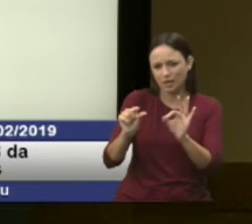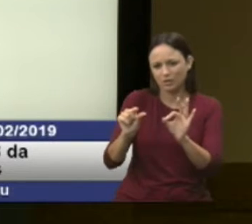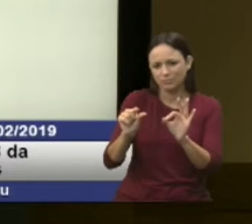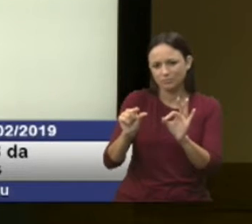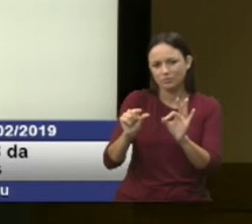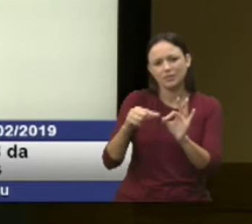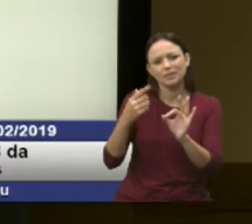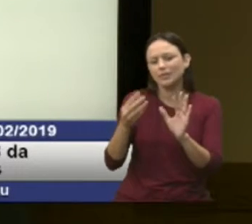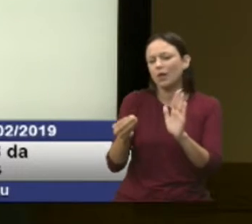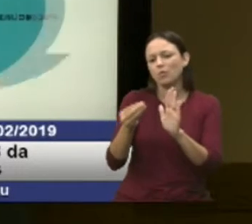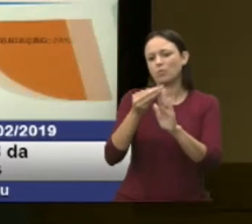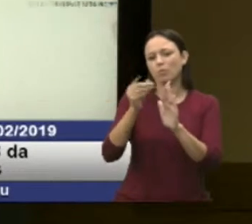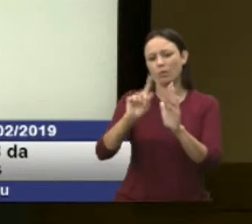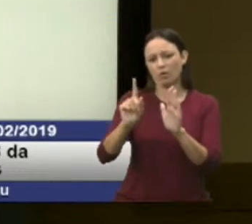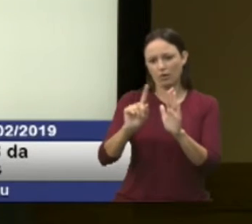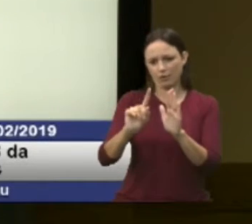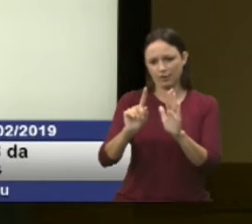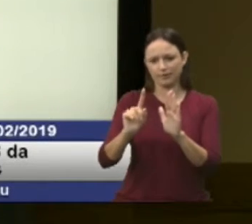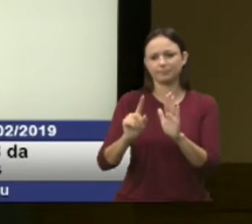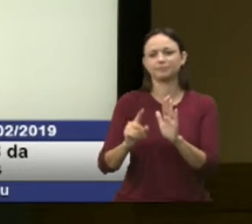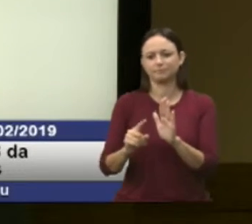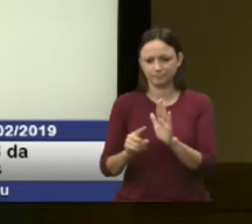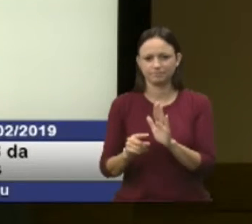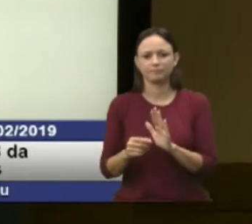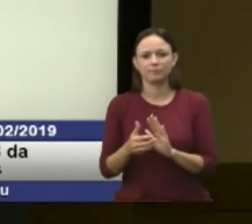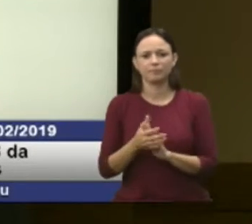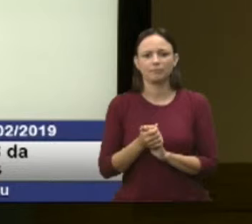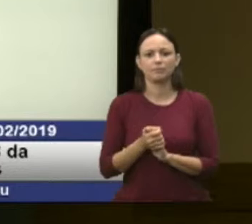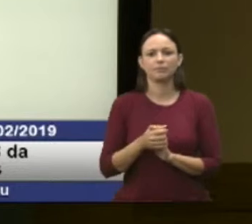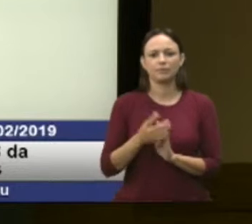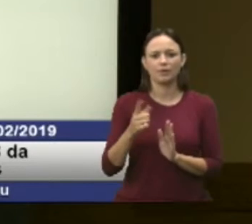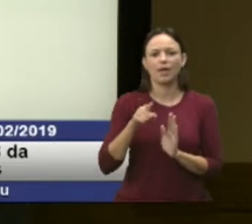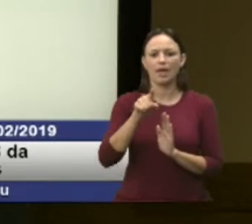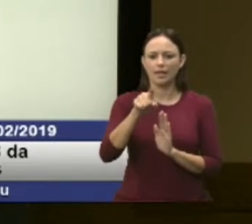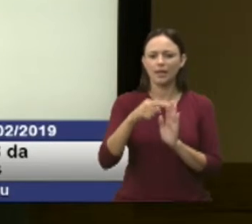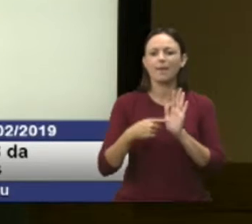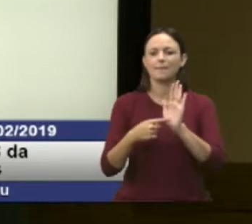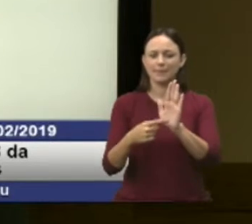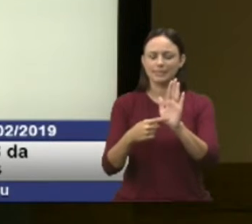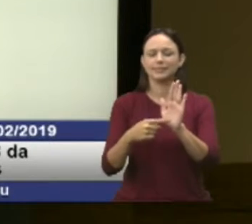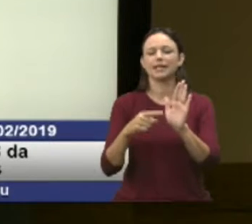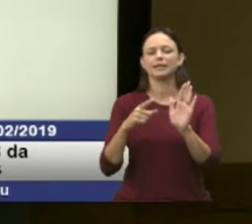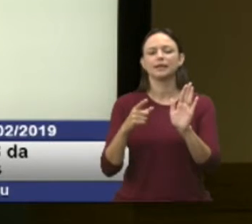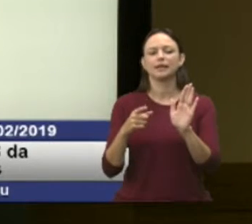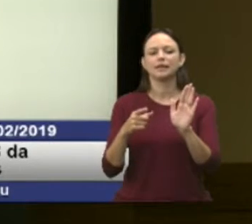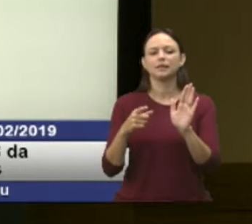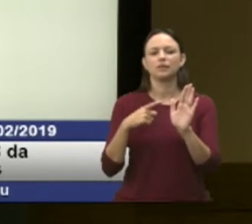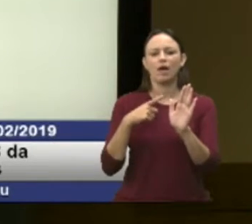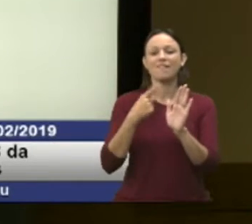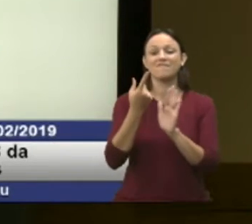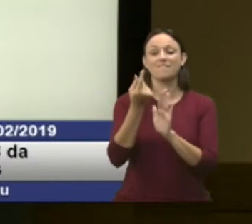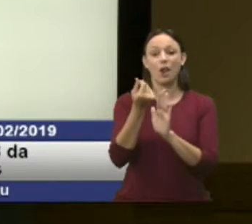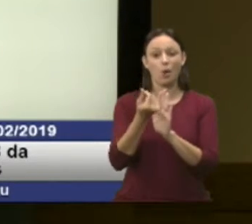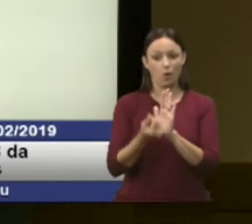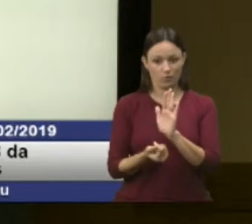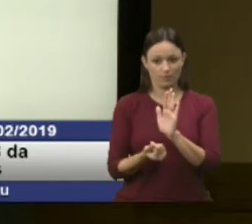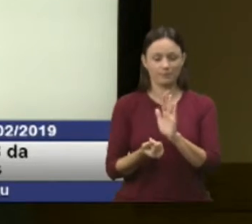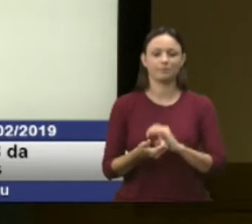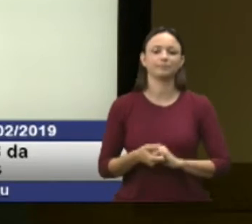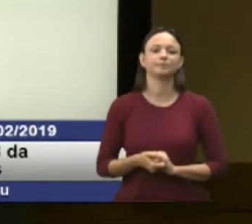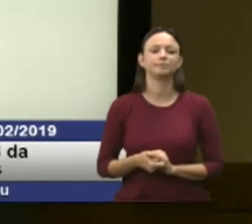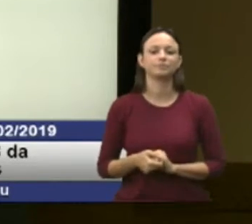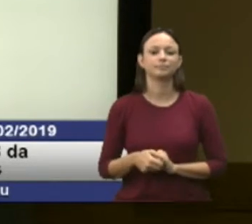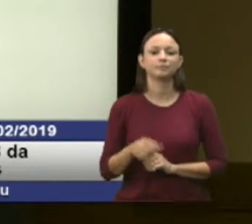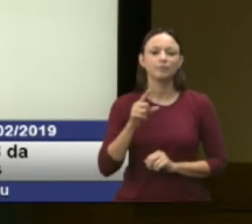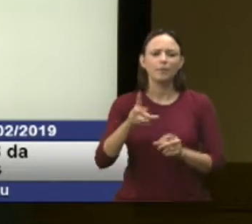não foram demonstrados aqui. Mas depois aqui a gente apresenta para os senhores, né, em valores. Né? Então a gente percebe